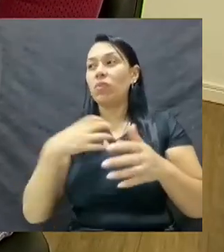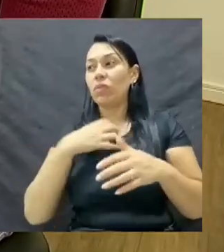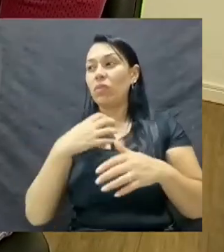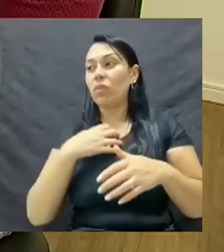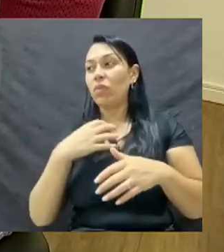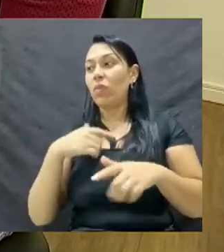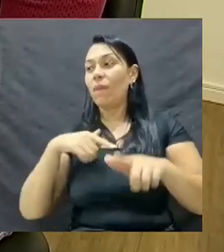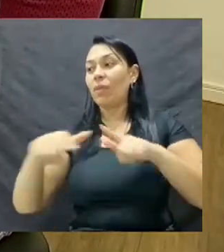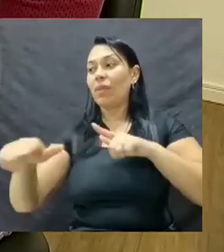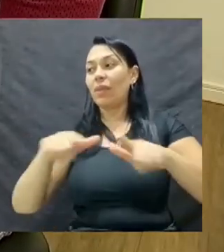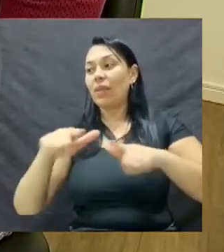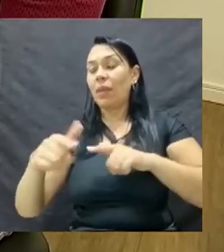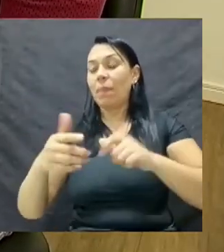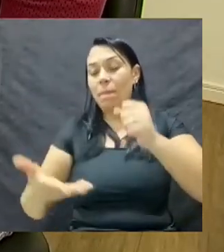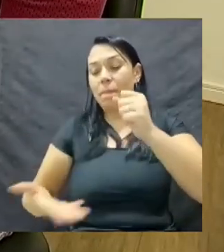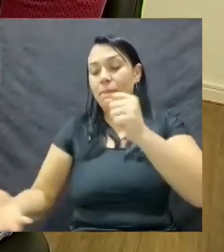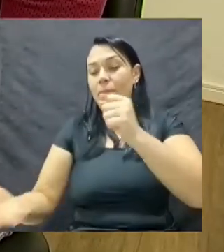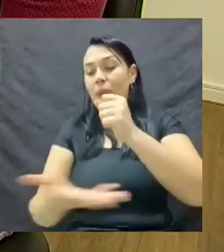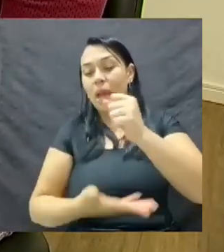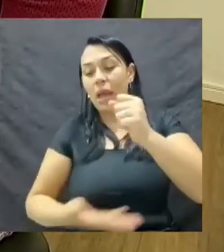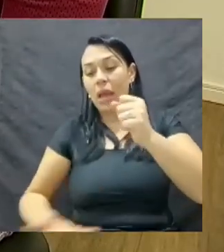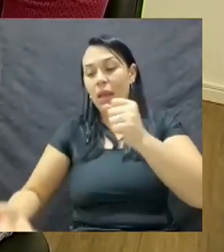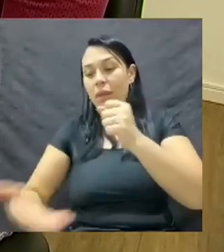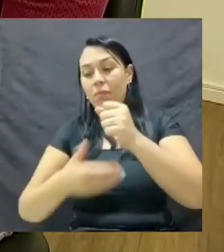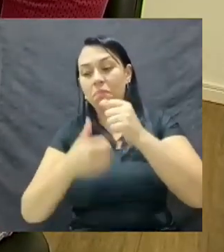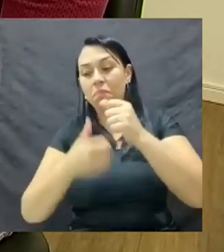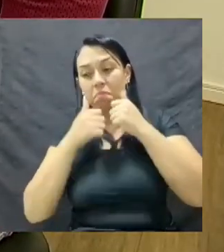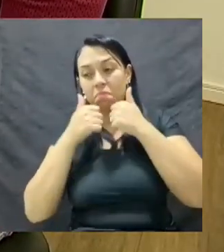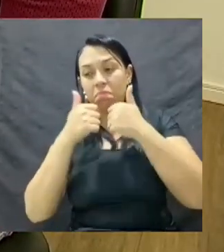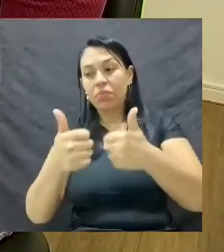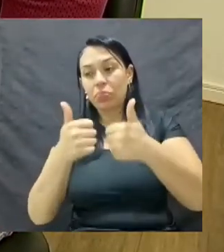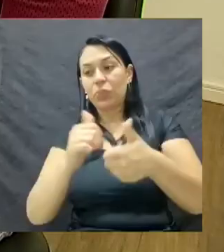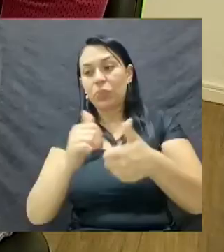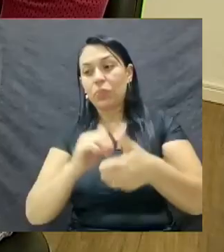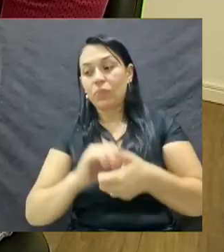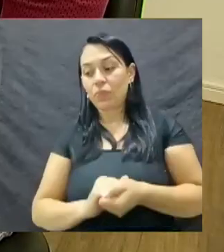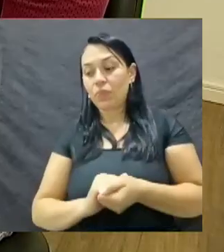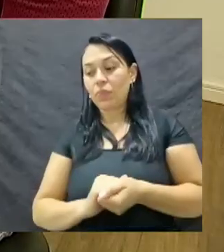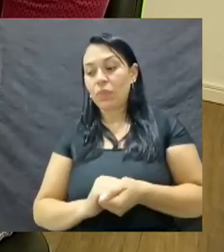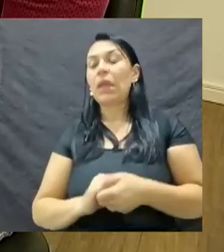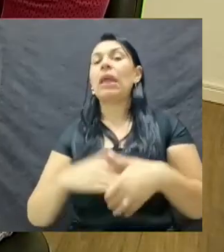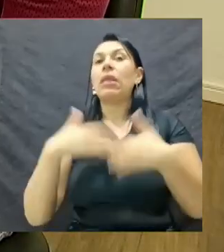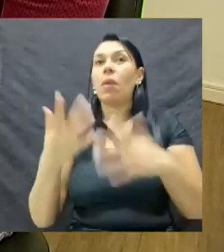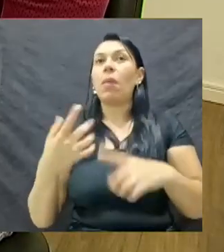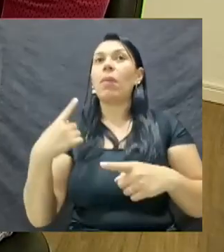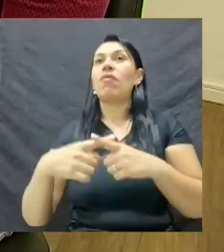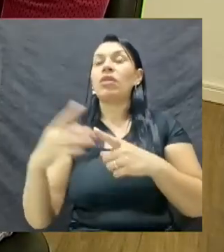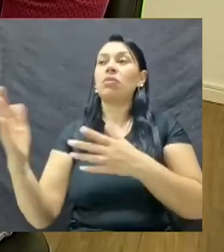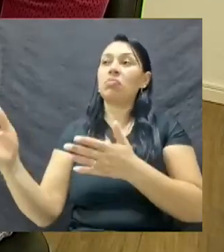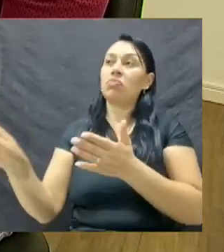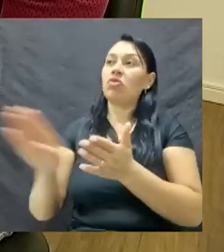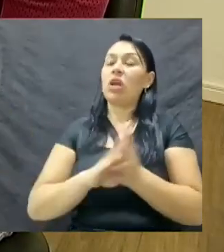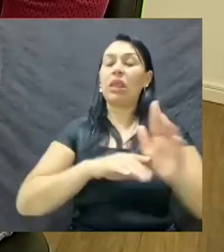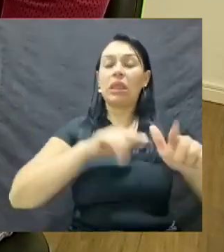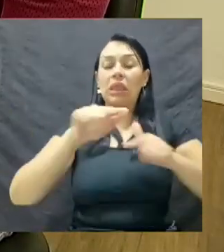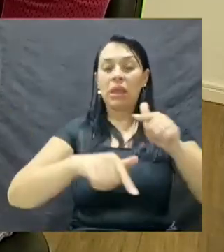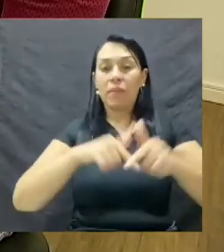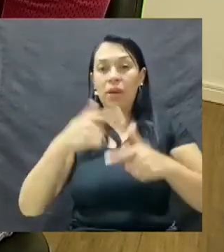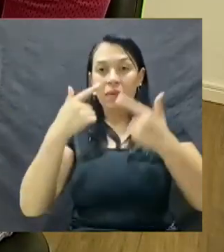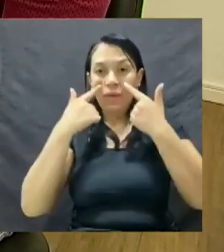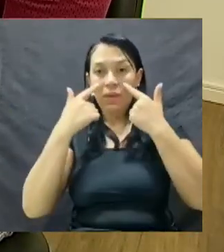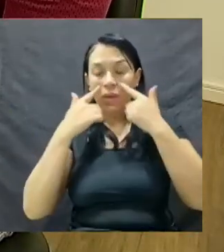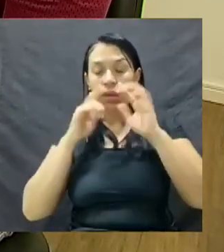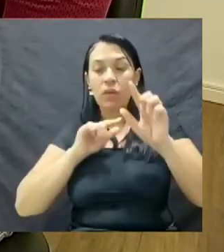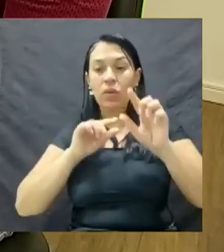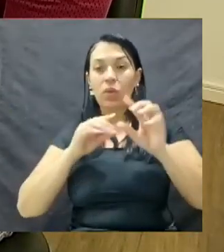muito bem feito. Então, porque quando você chega para ver o trabalho sendo executado, às vezes a gente esquece desse trabalho